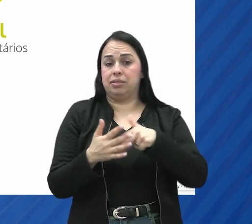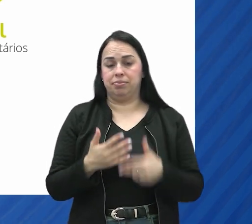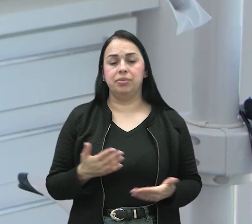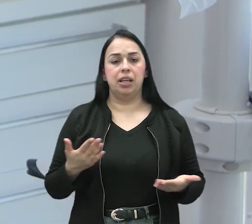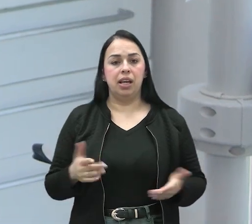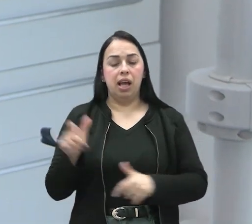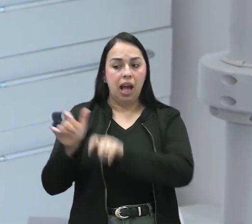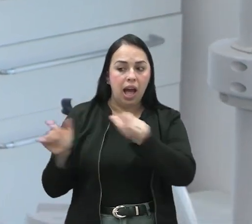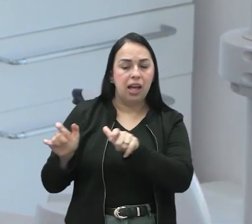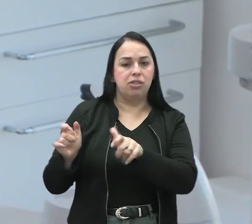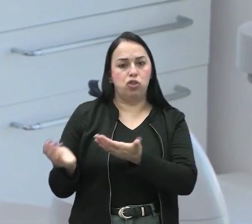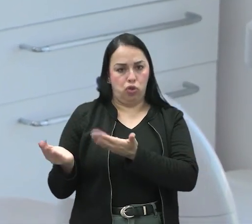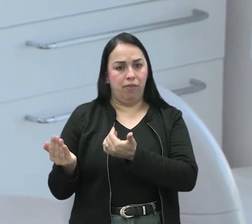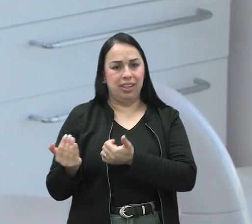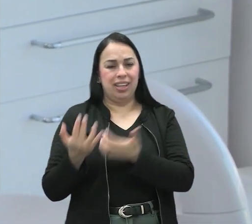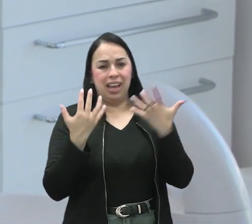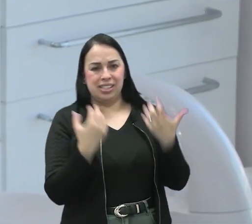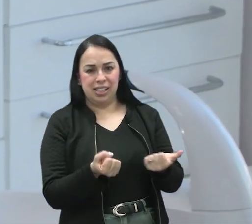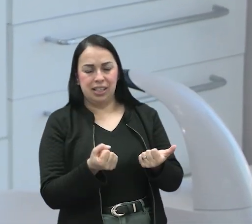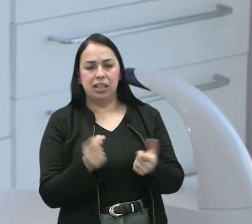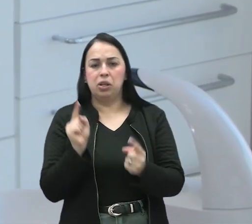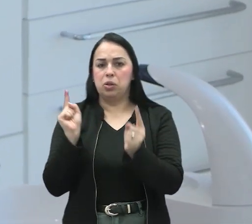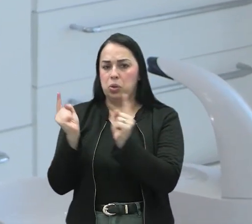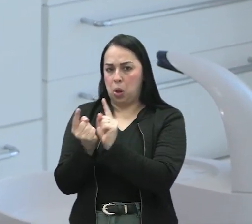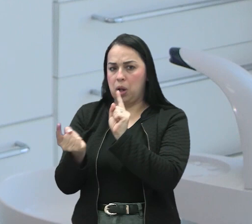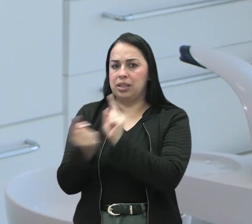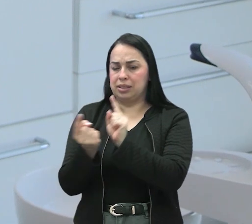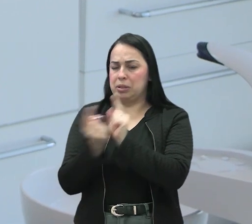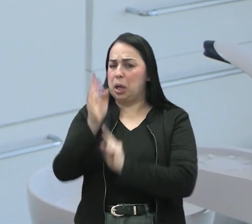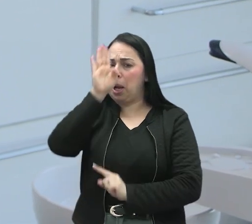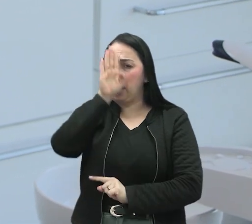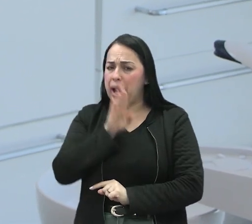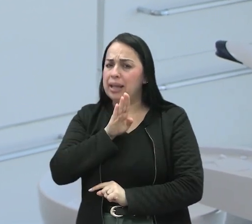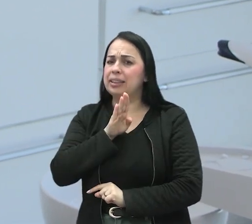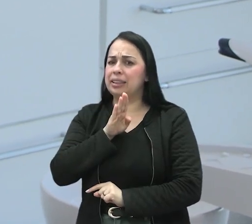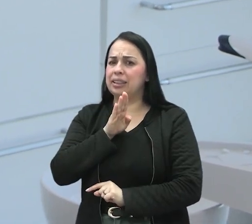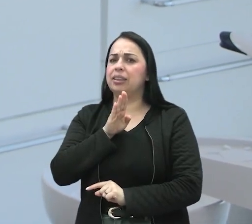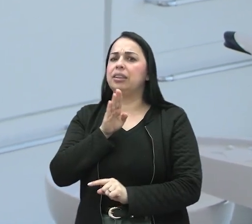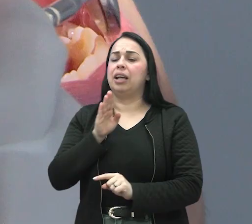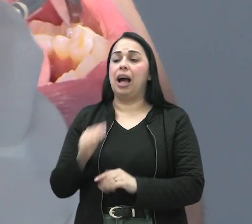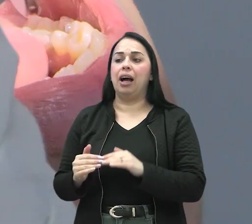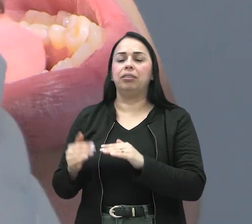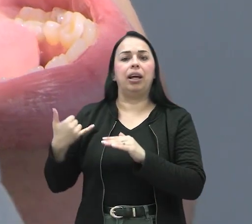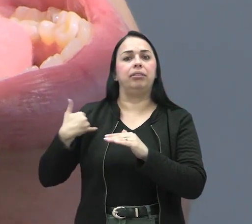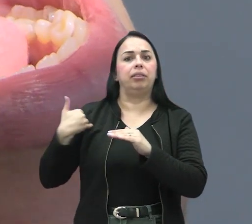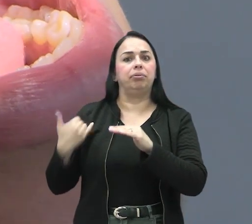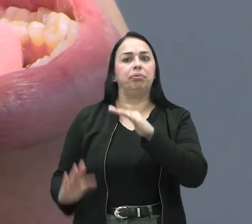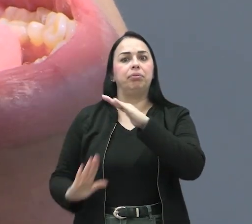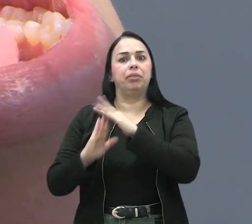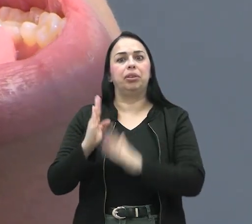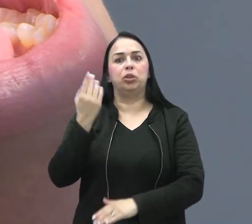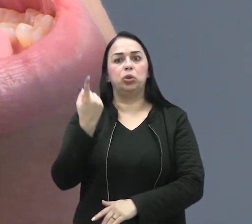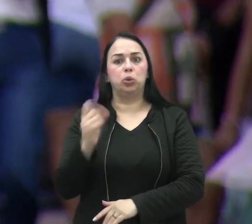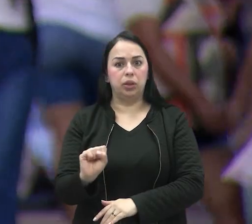pacientes. Os jovens beneficiados pelo programa recebem um atendimento odontológico gratuito até completarem